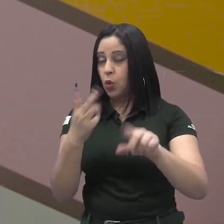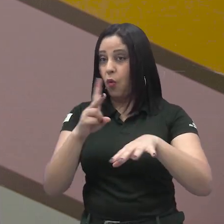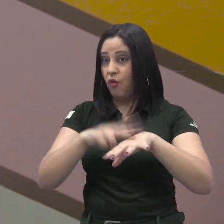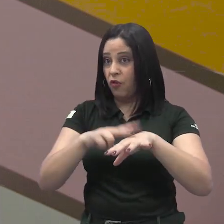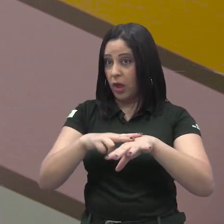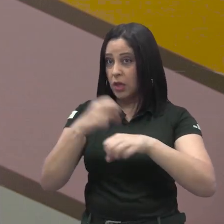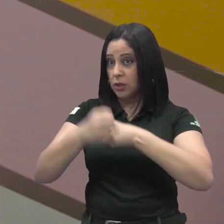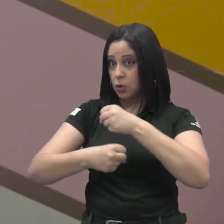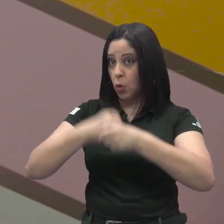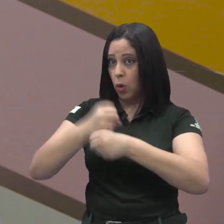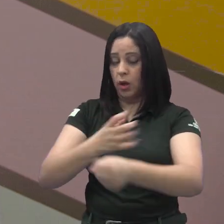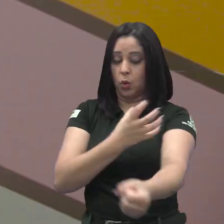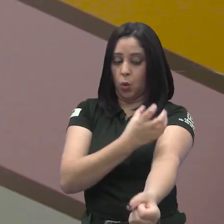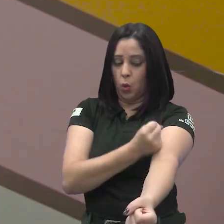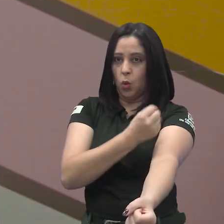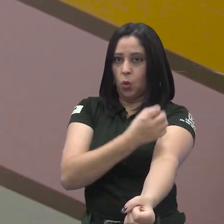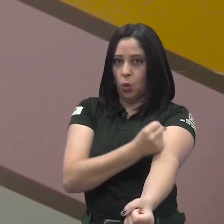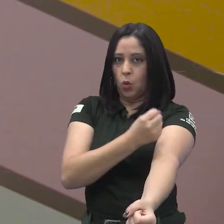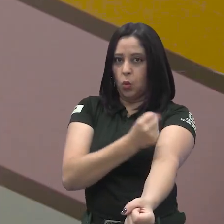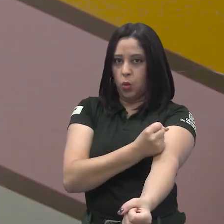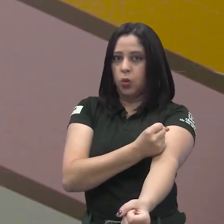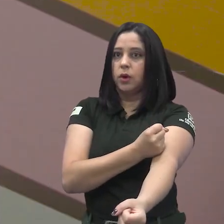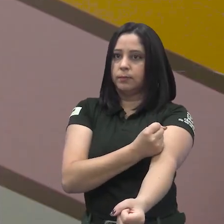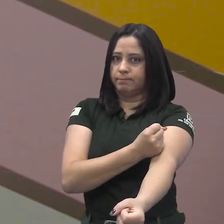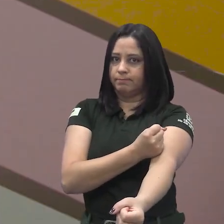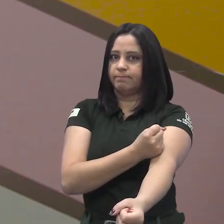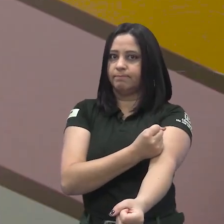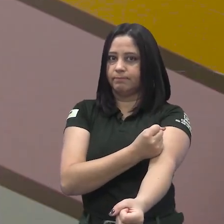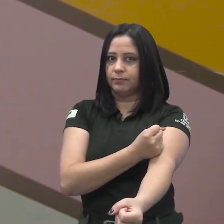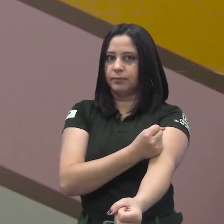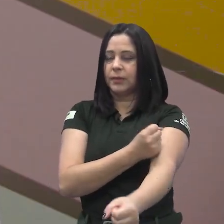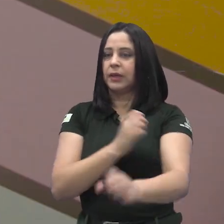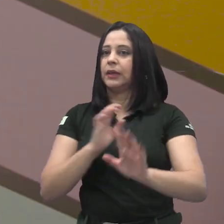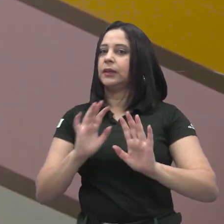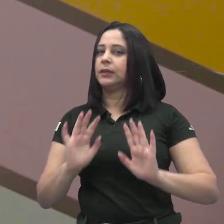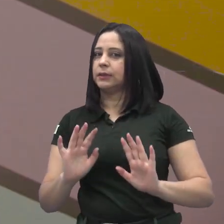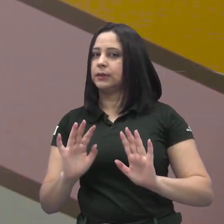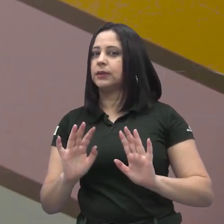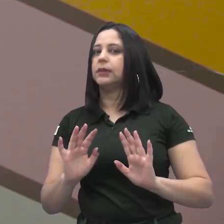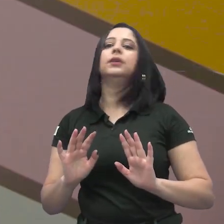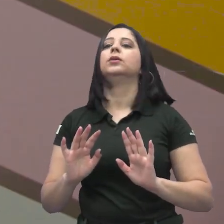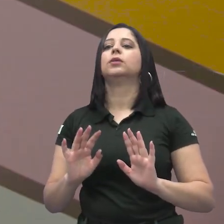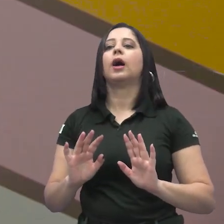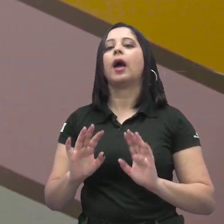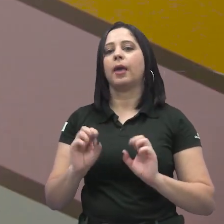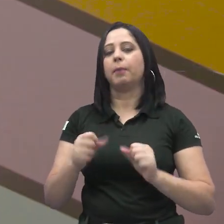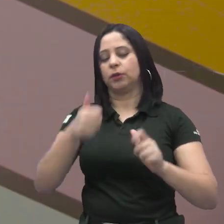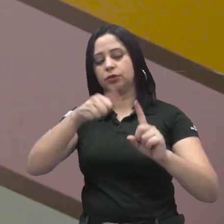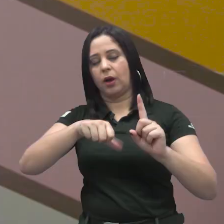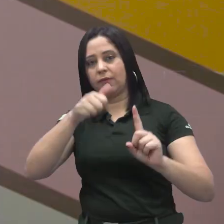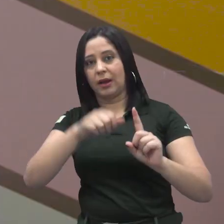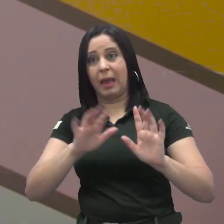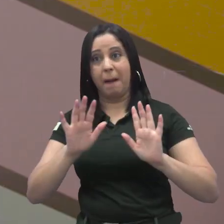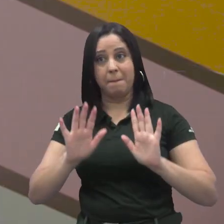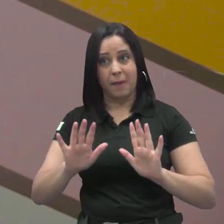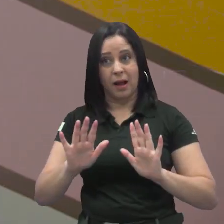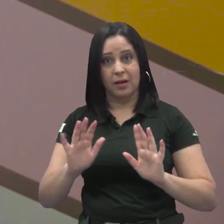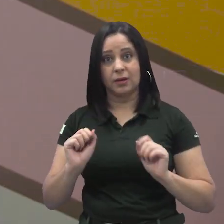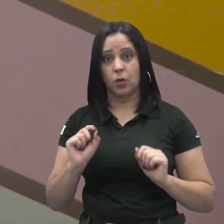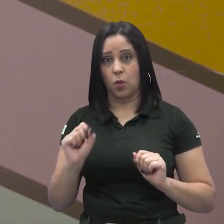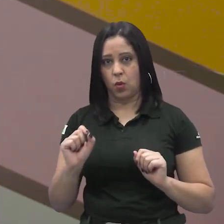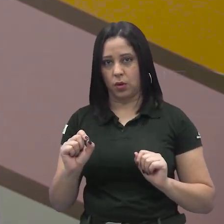vezes no ano, já é uma coisa que está sinalizando de alguma forma como que aquilo está, né, caminhando na vida dela. Mas